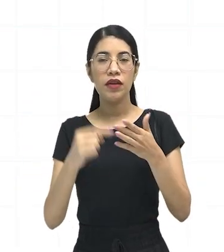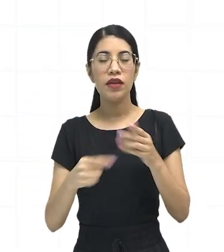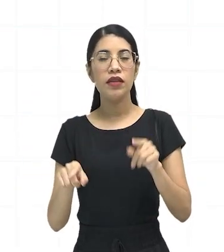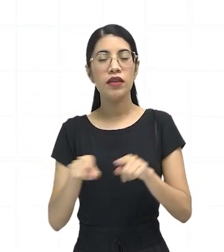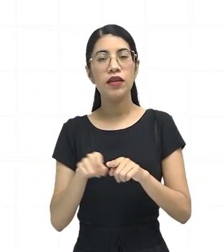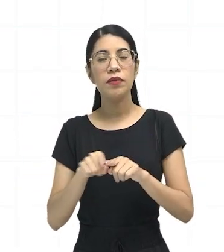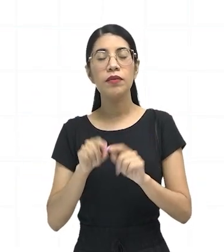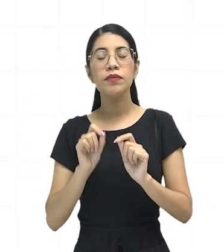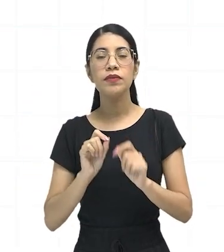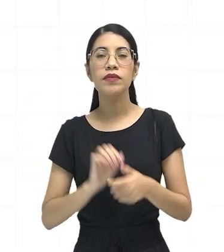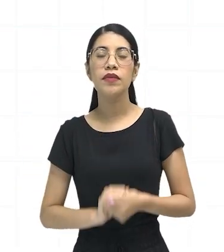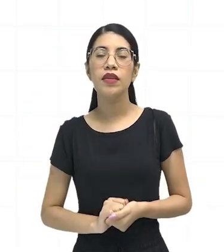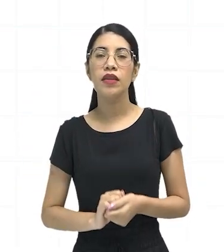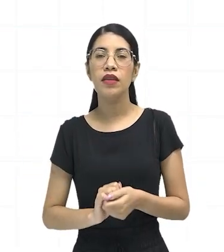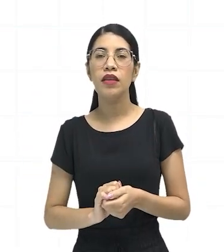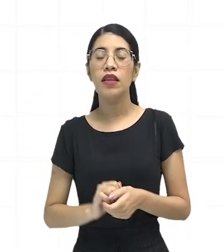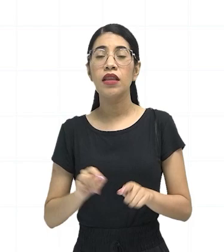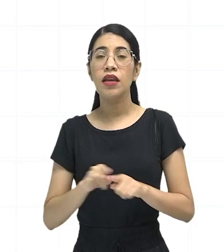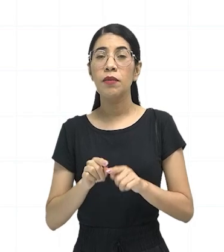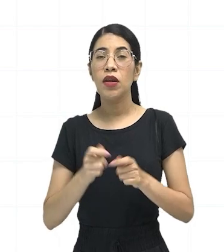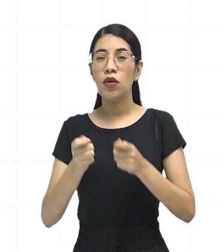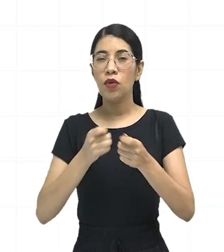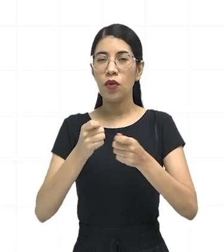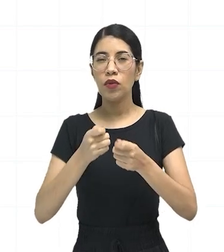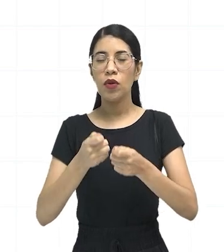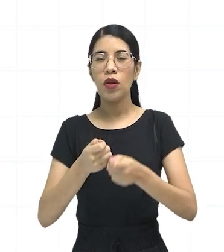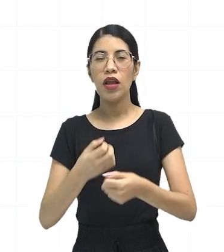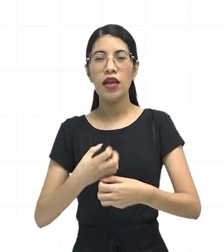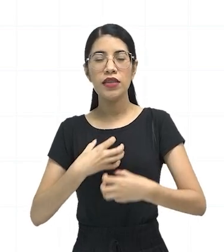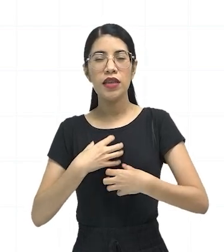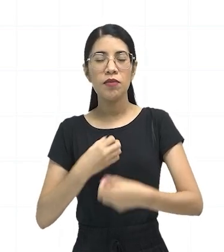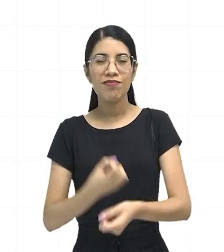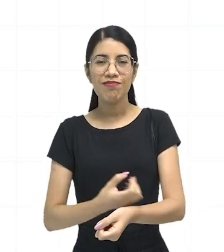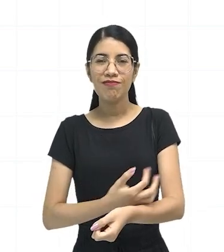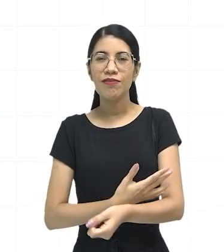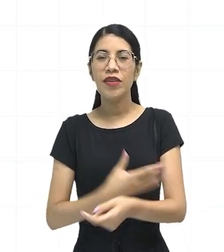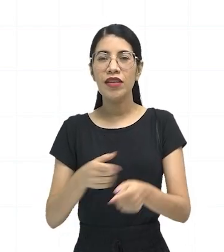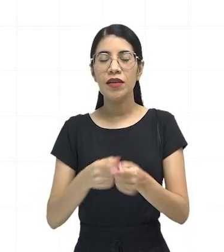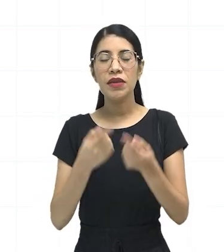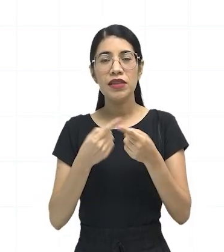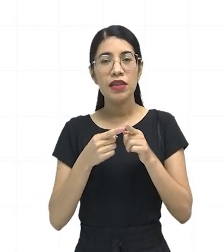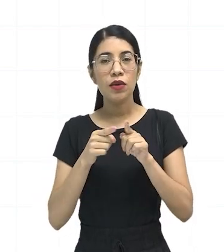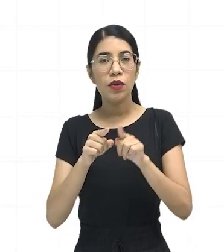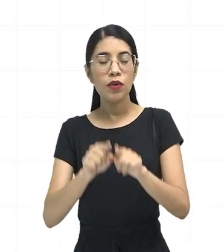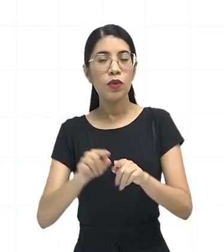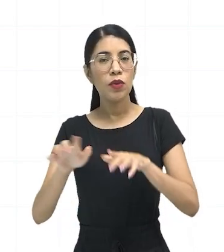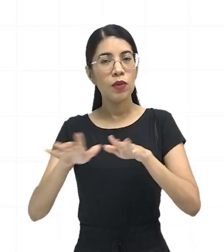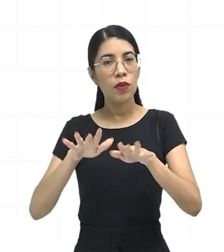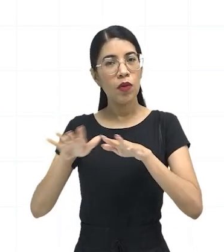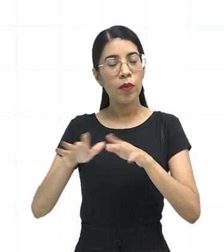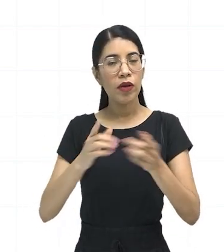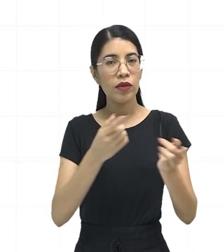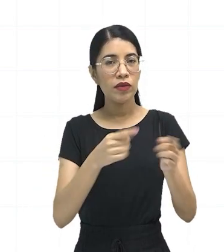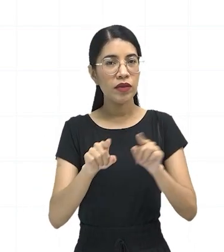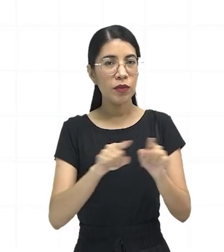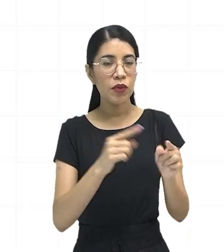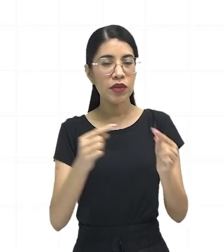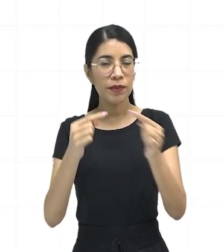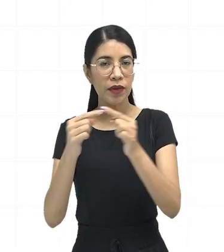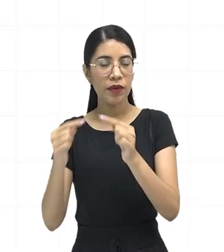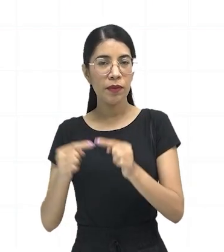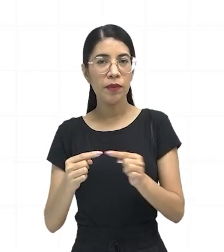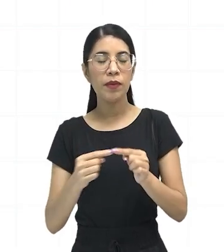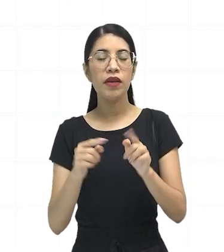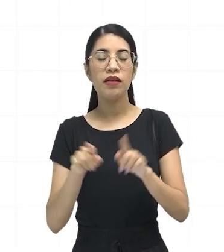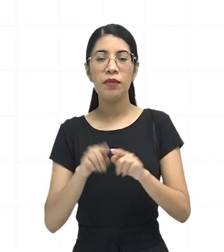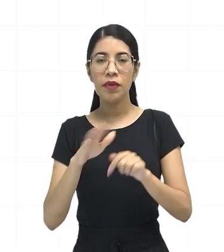só. Ajuda no equilíbrio emocional, sincroniza movimentos com a musicalidade, melhora